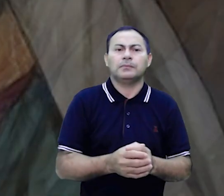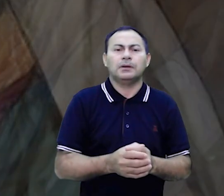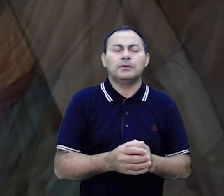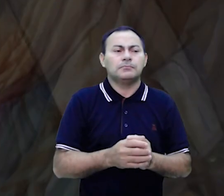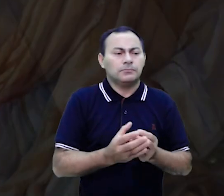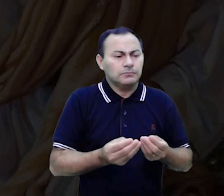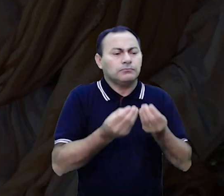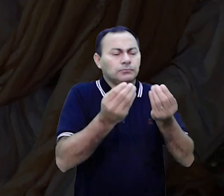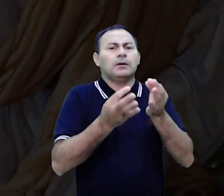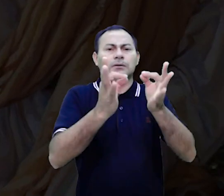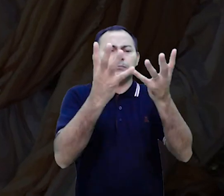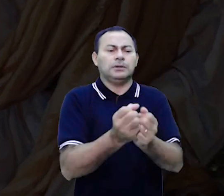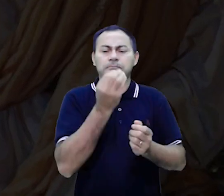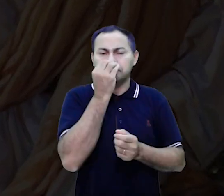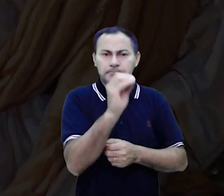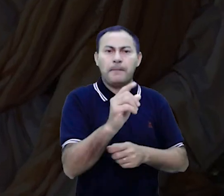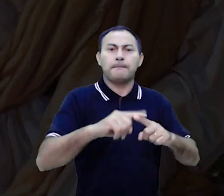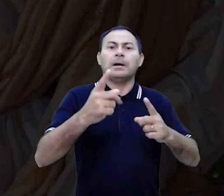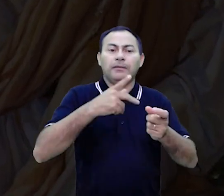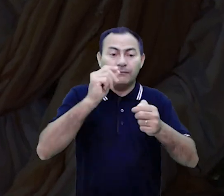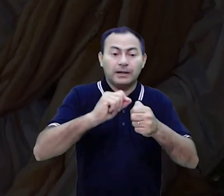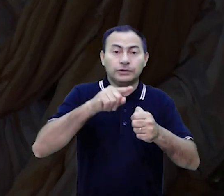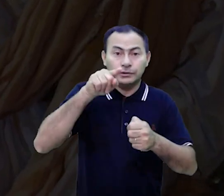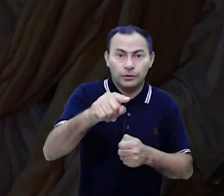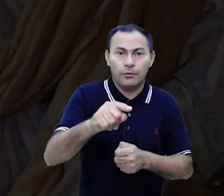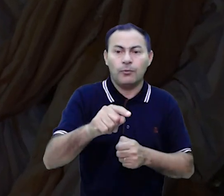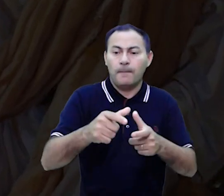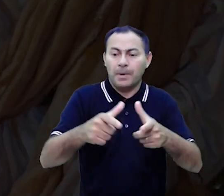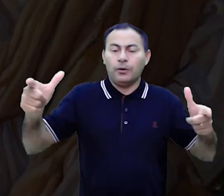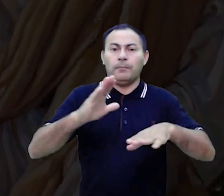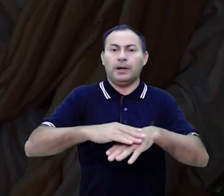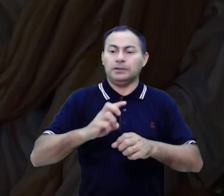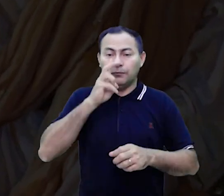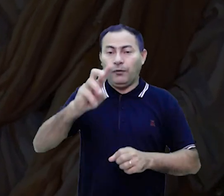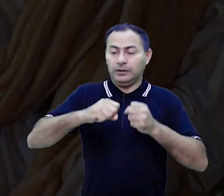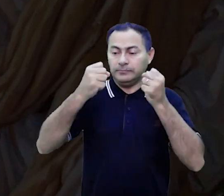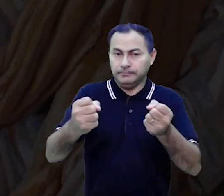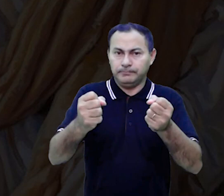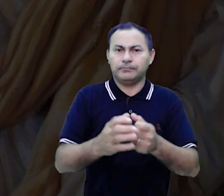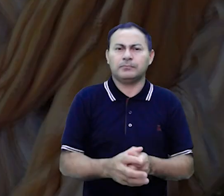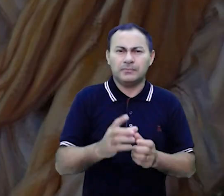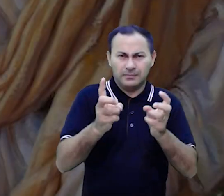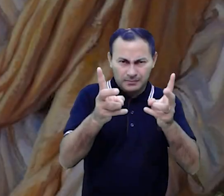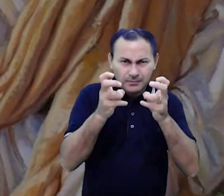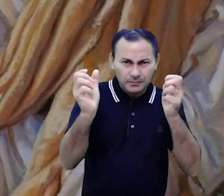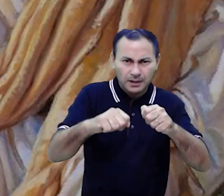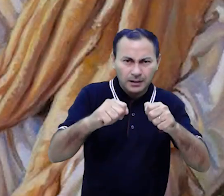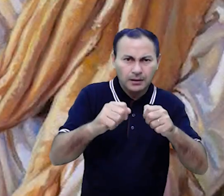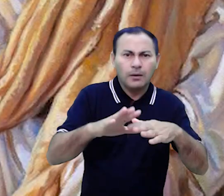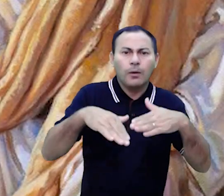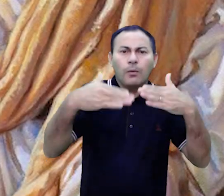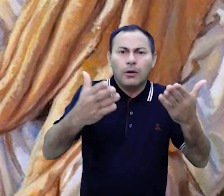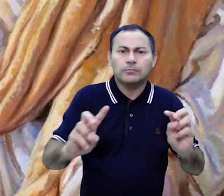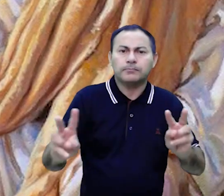diz, com pestilência o ferirei e o rejeitarei, mas farei de ti povo maior e mais forte do que este. Dá para